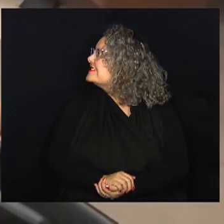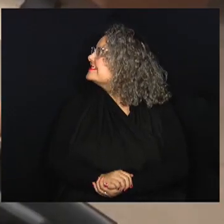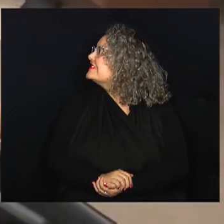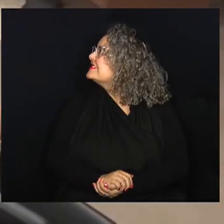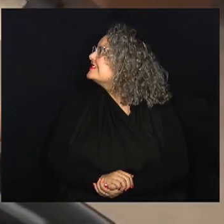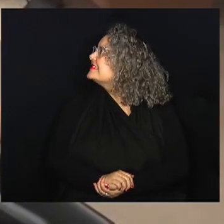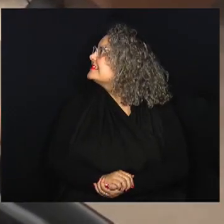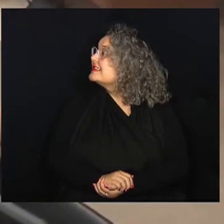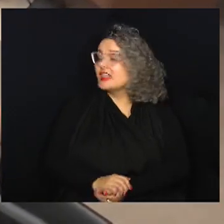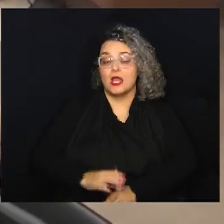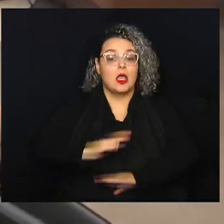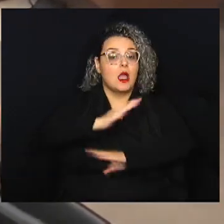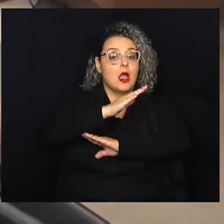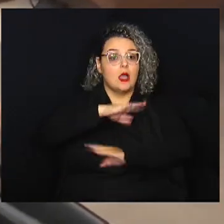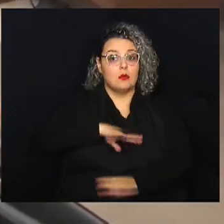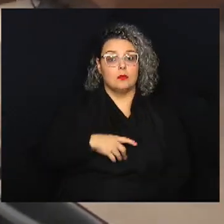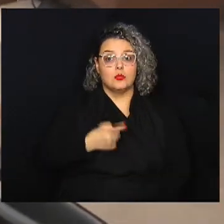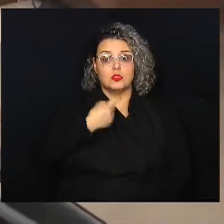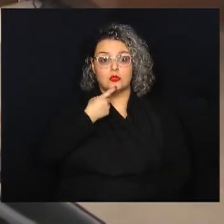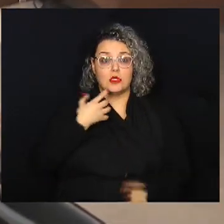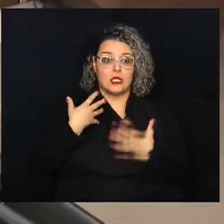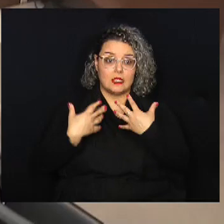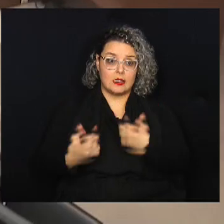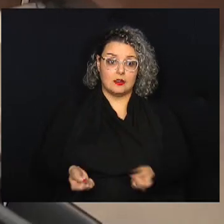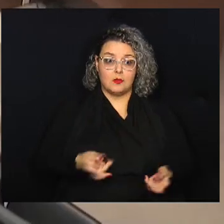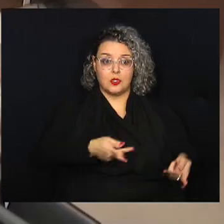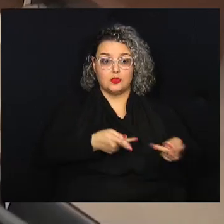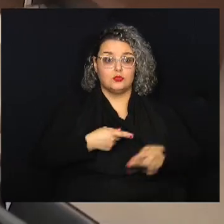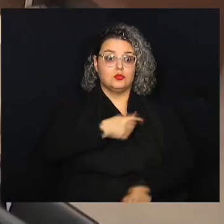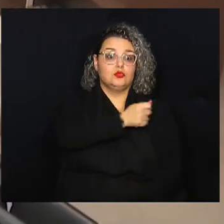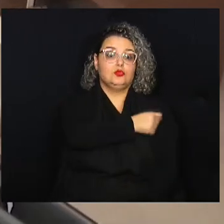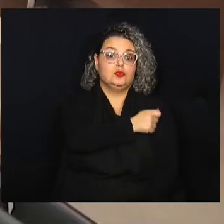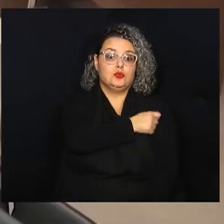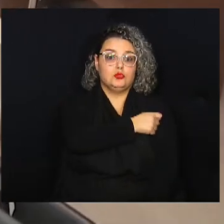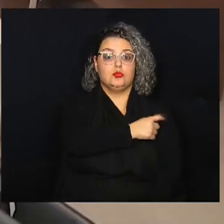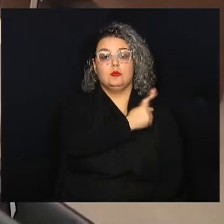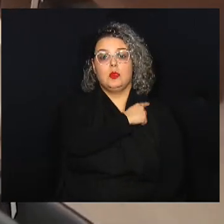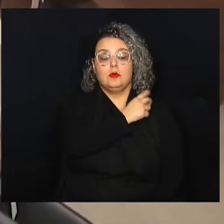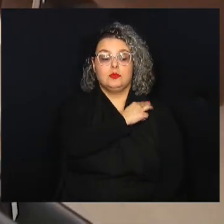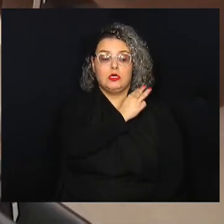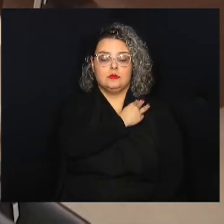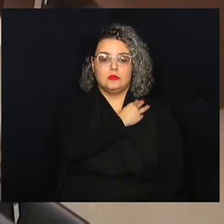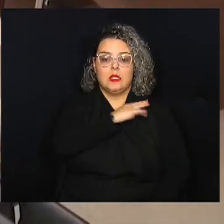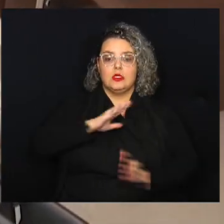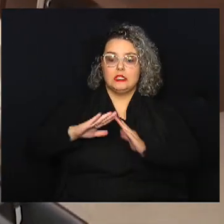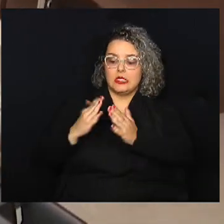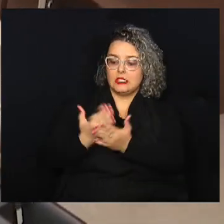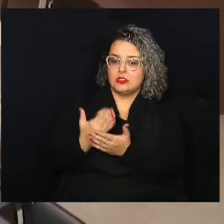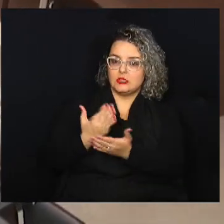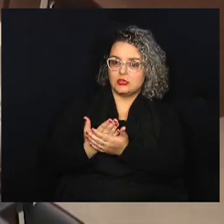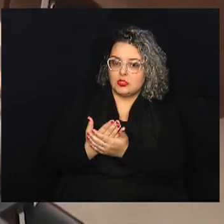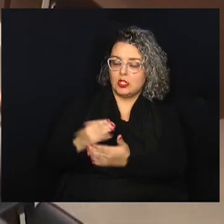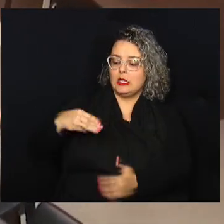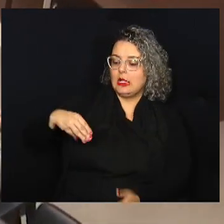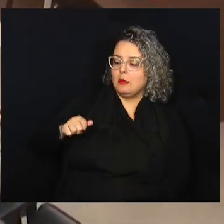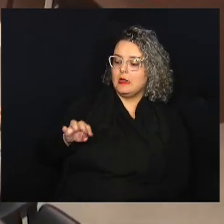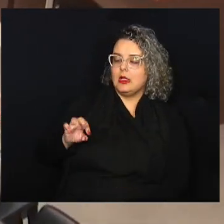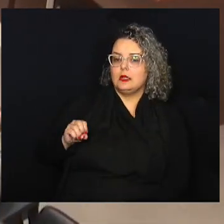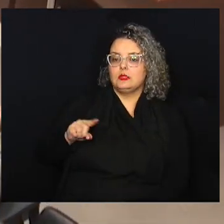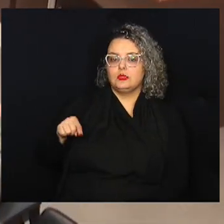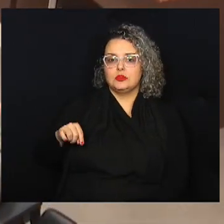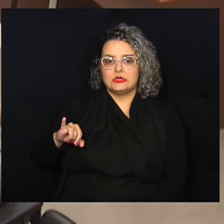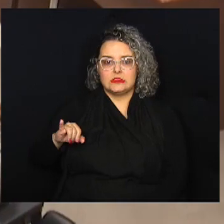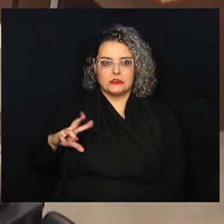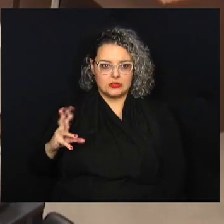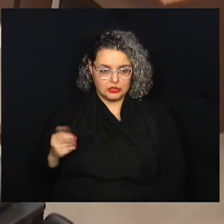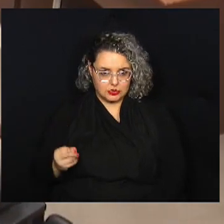A Câmara Municipal recebeu a visita dos estudantes do ensino médio da Escola Estadual José Maria Matosinho, na